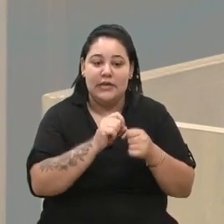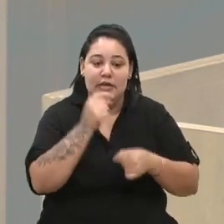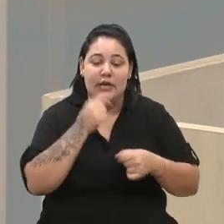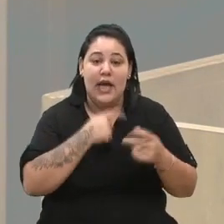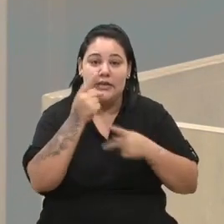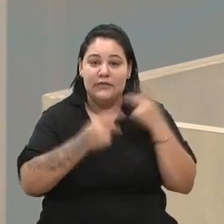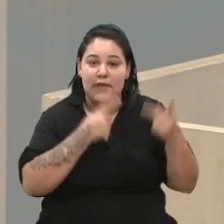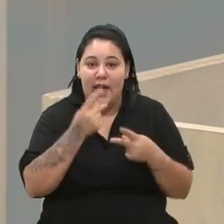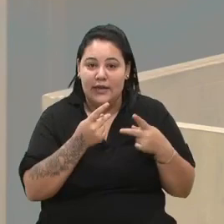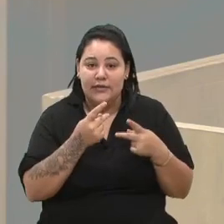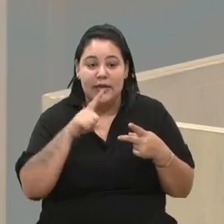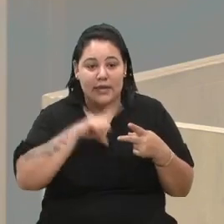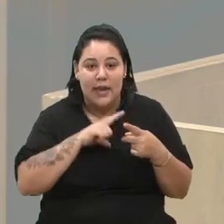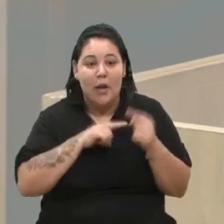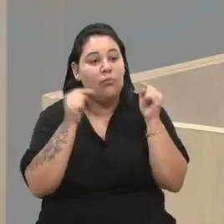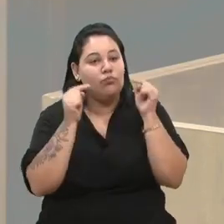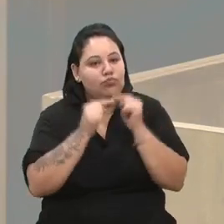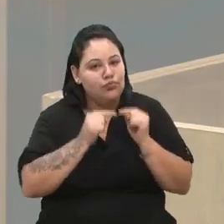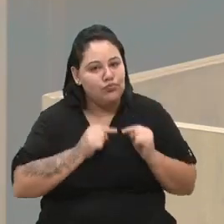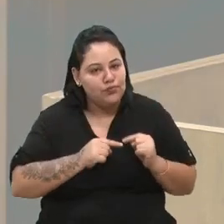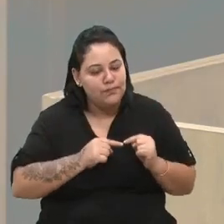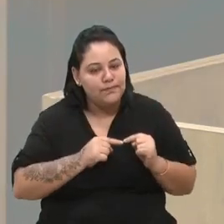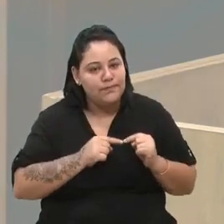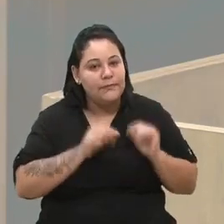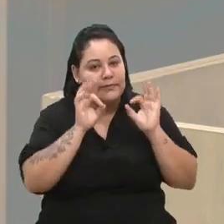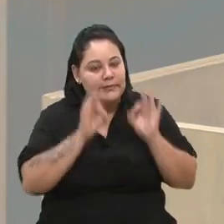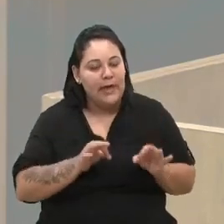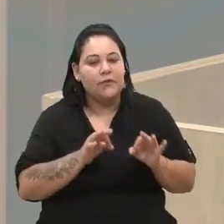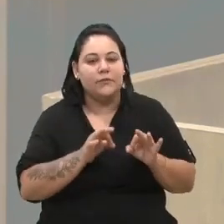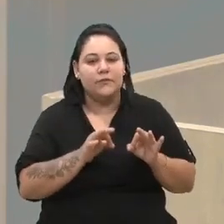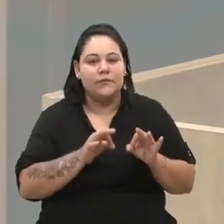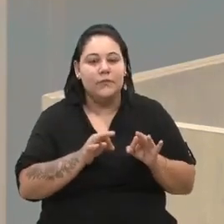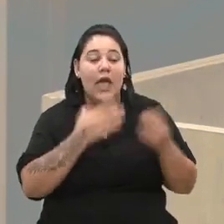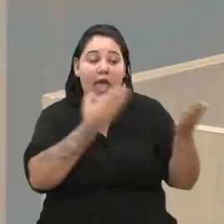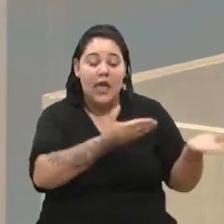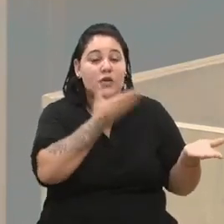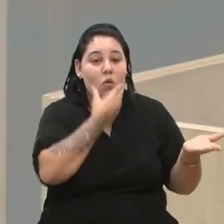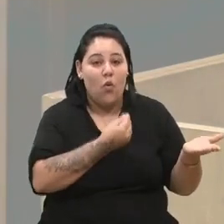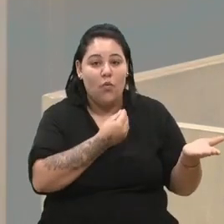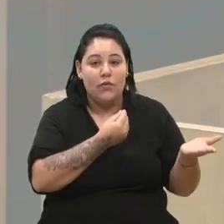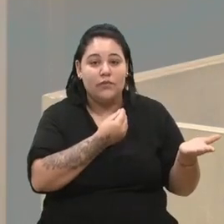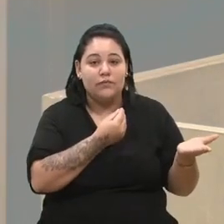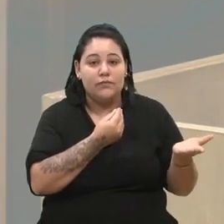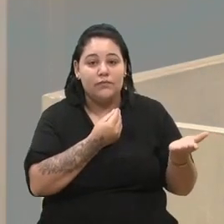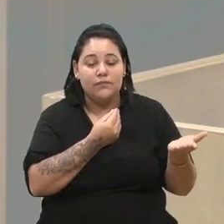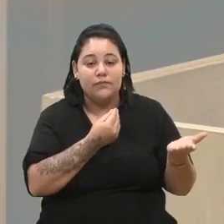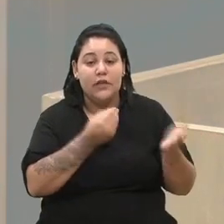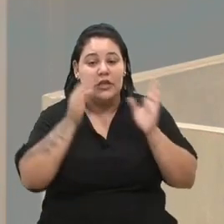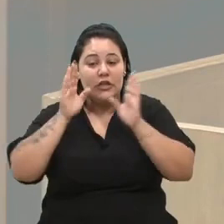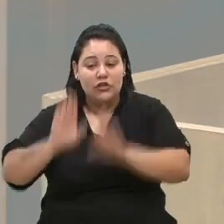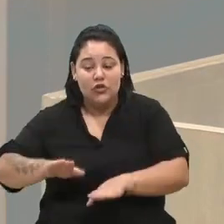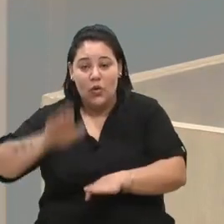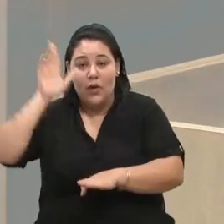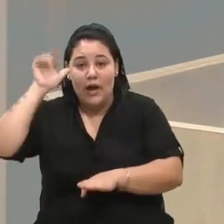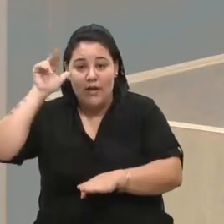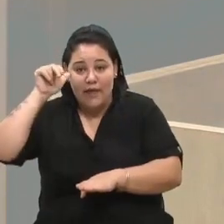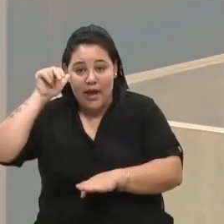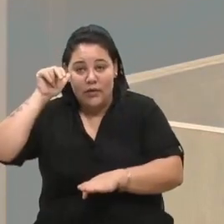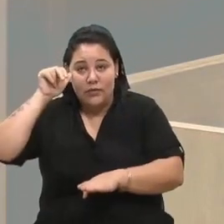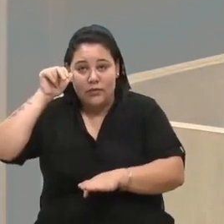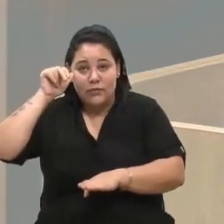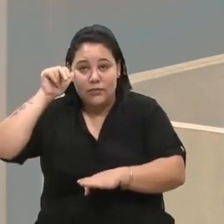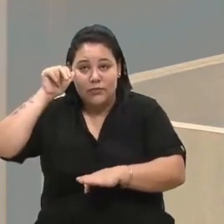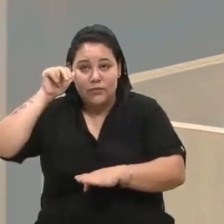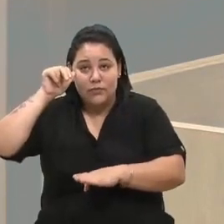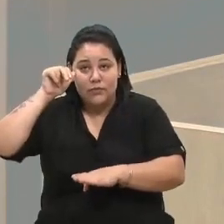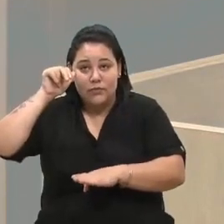discursos coerentes. Esse rapaz que deixou este cavalo passar pela cerca, que acredito